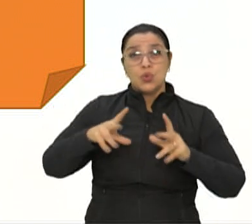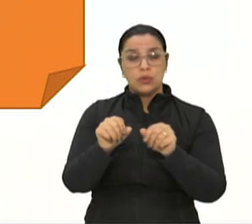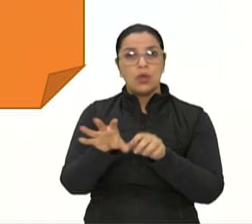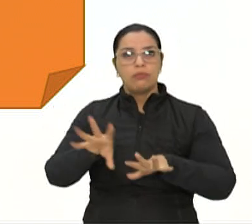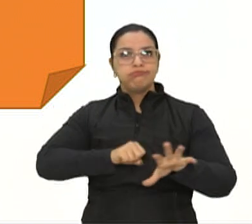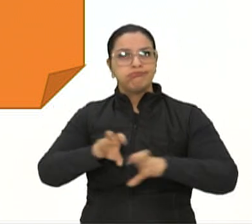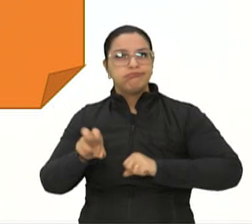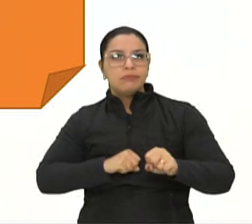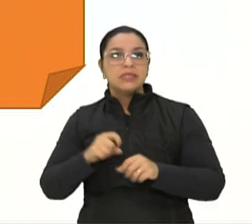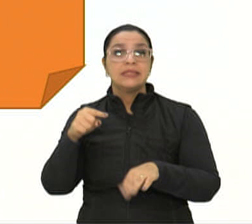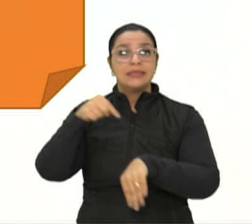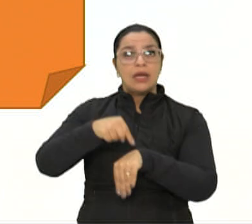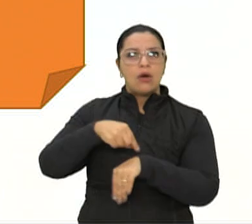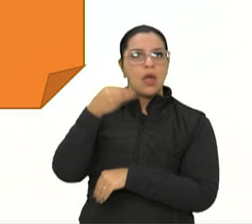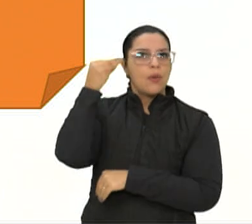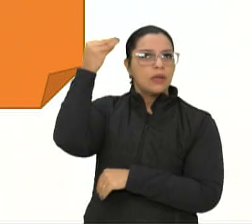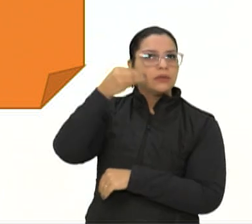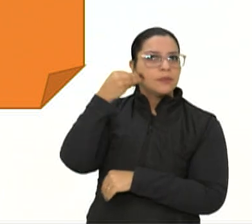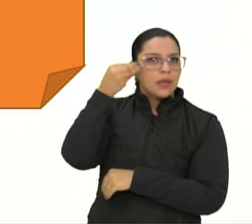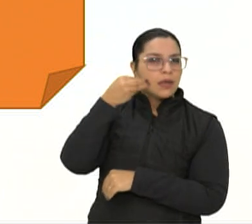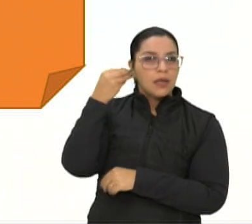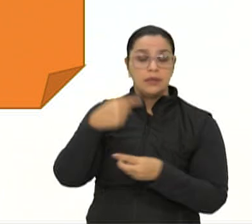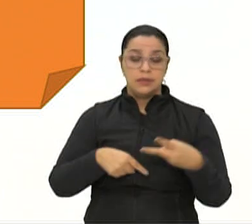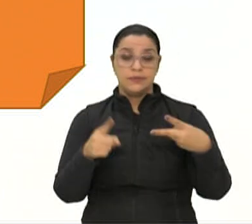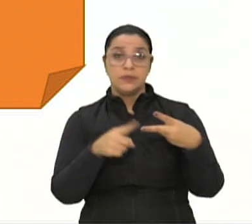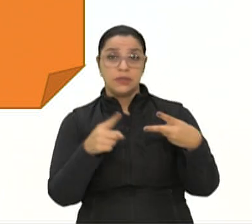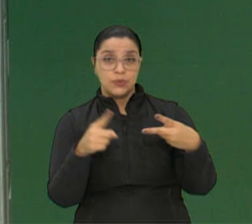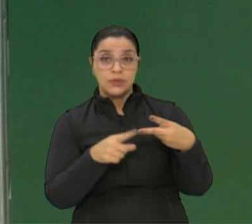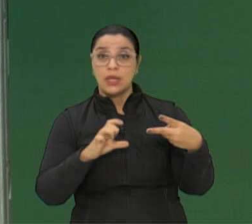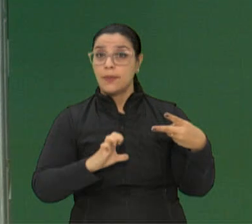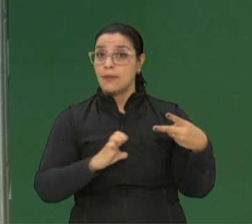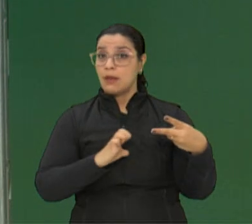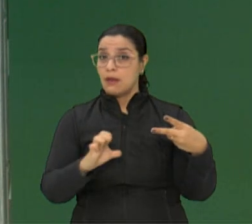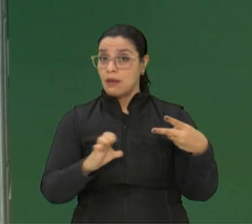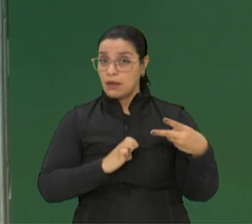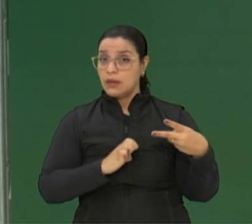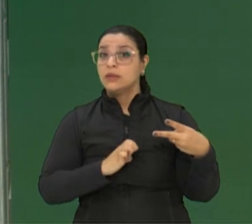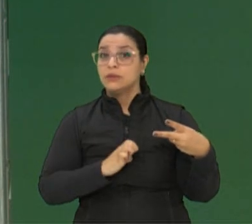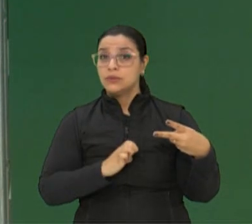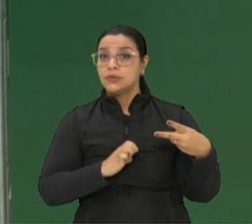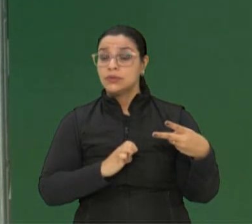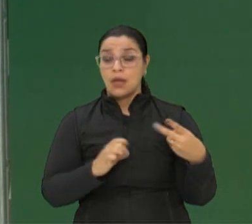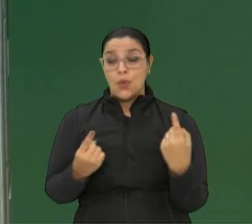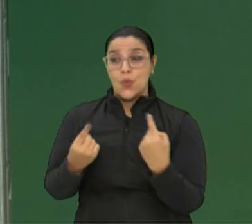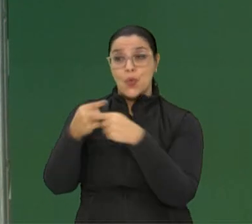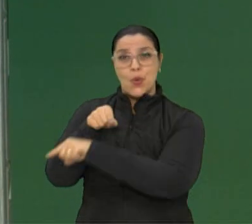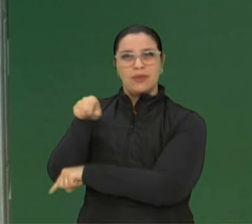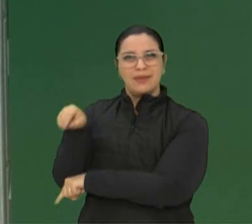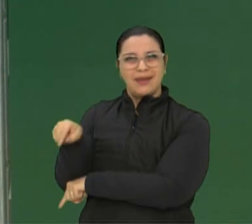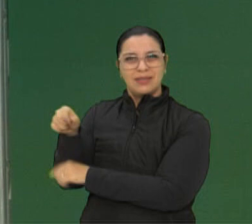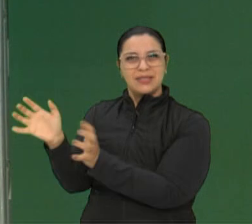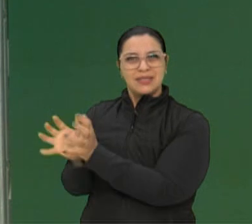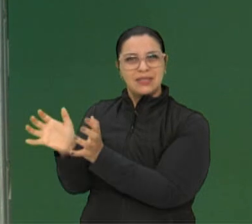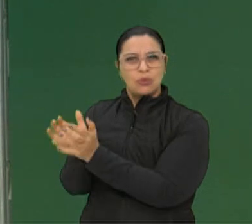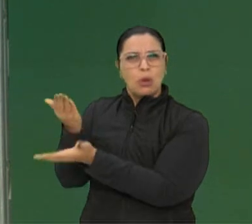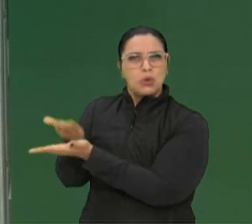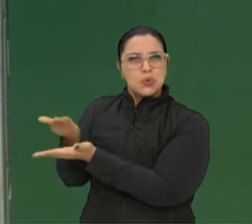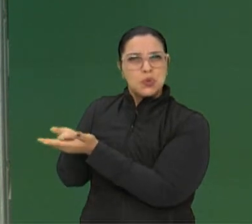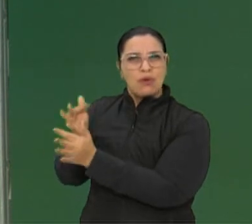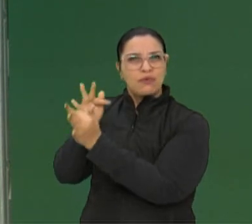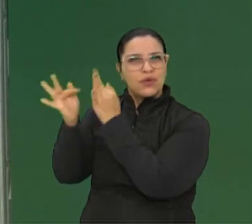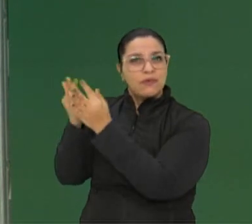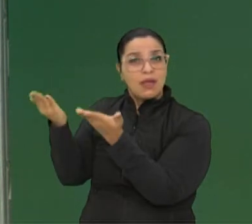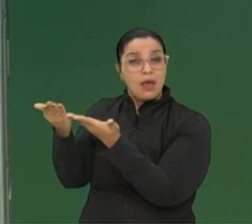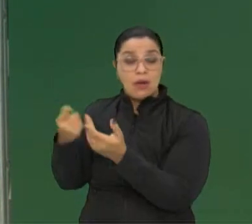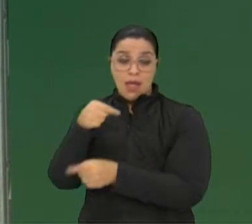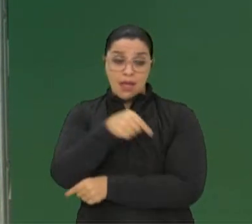na experiência, tá? Em David Hume nós temos uma ética que, ao contrário dos filósofos que estudamos até então,